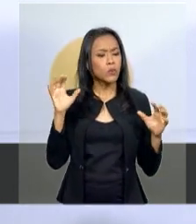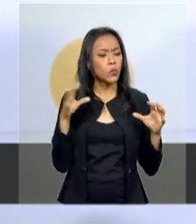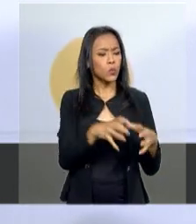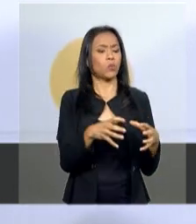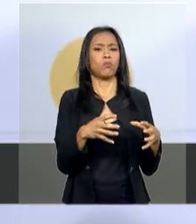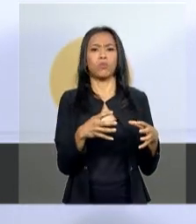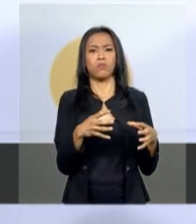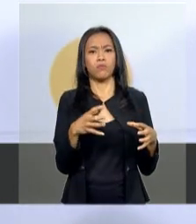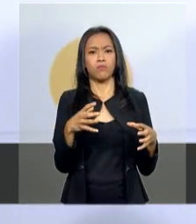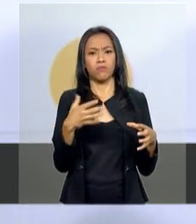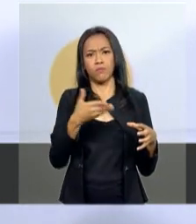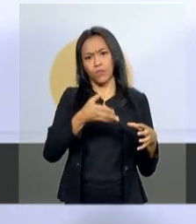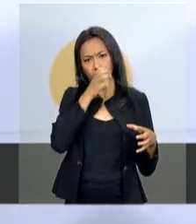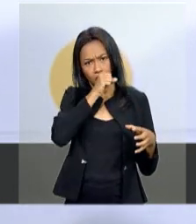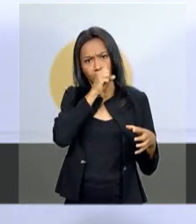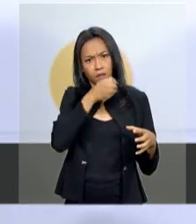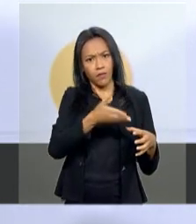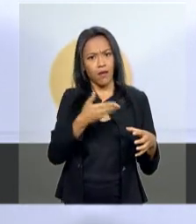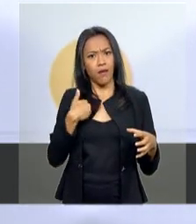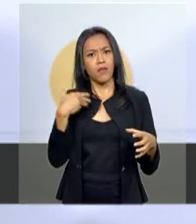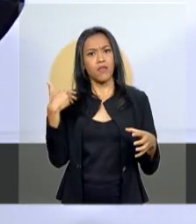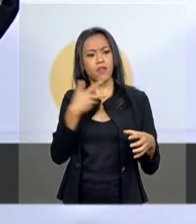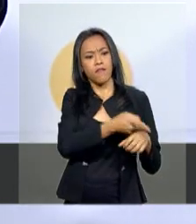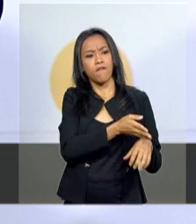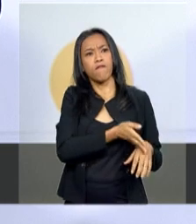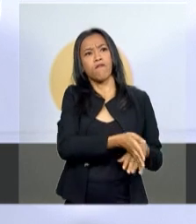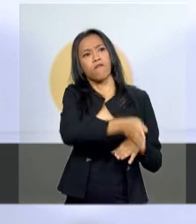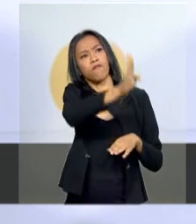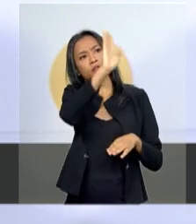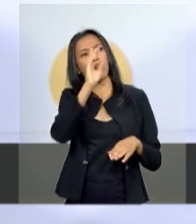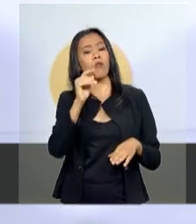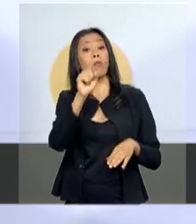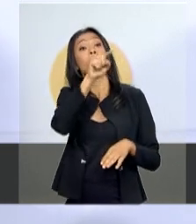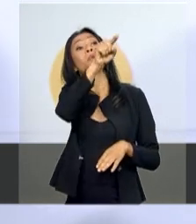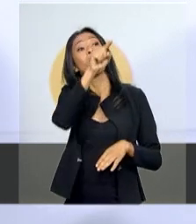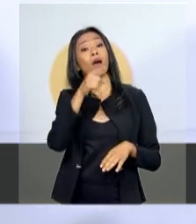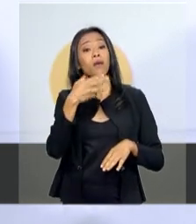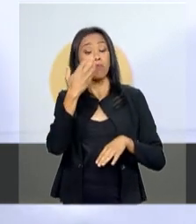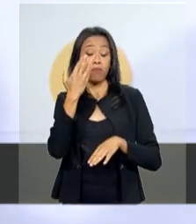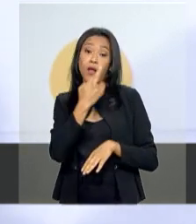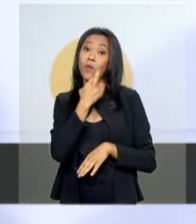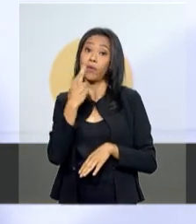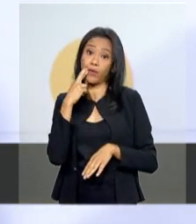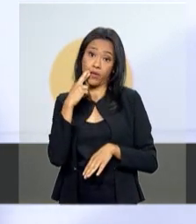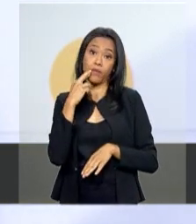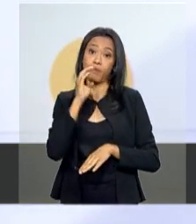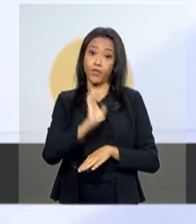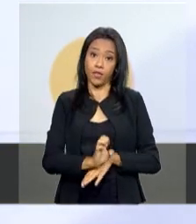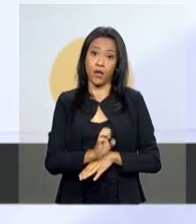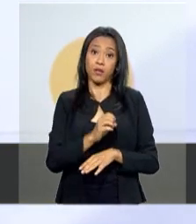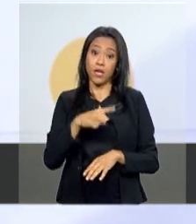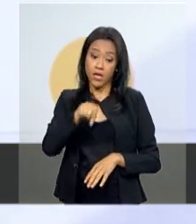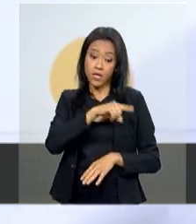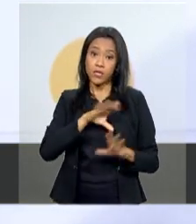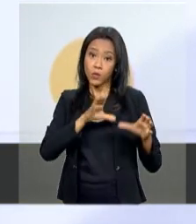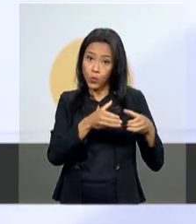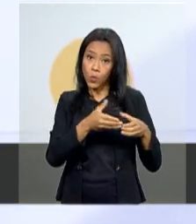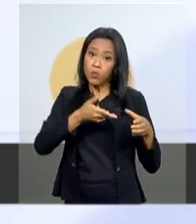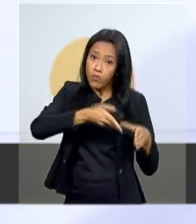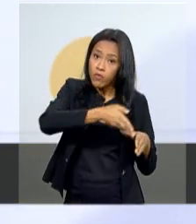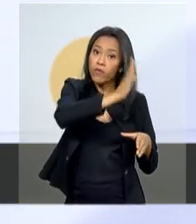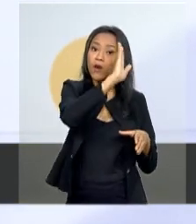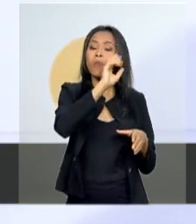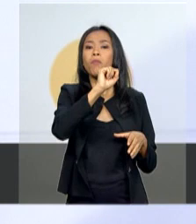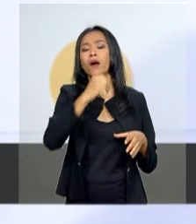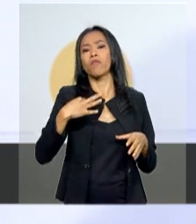grupo de voluntários que vão dar amor embora com a sua senhor é nossa situação é delicada mas não lavam voluntariamente para prestar